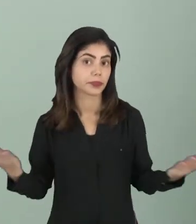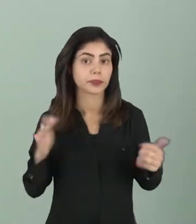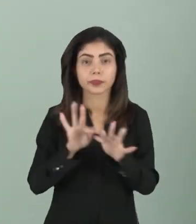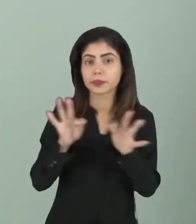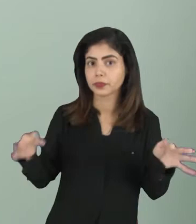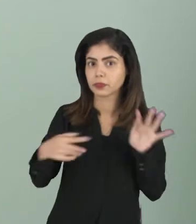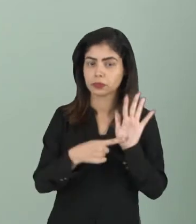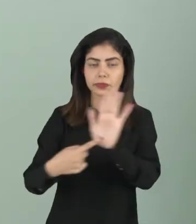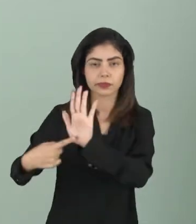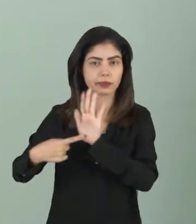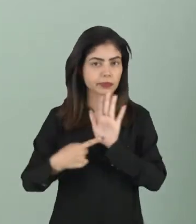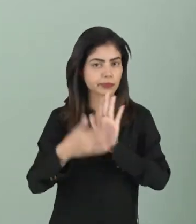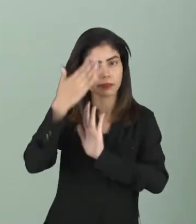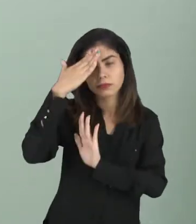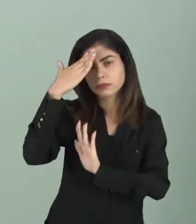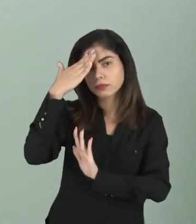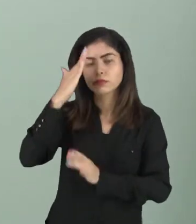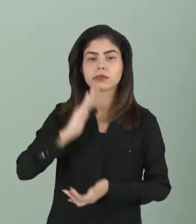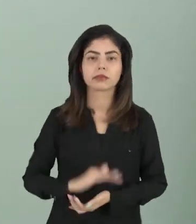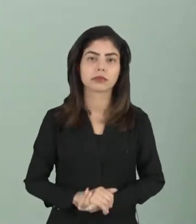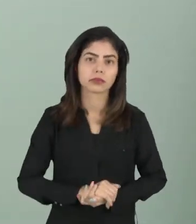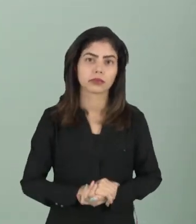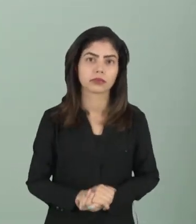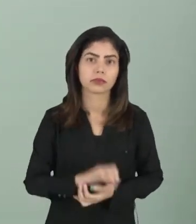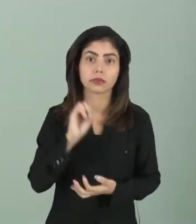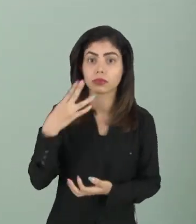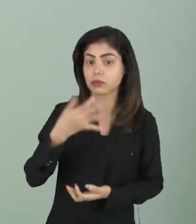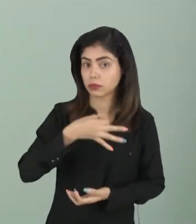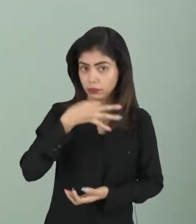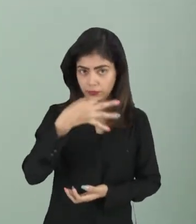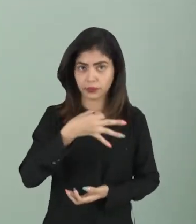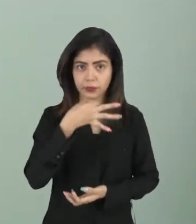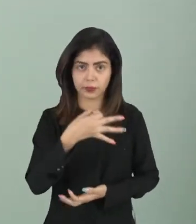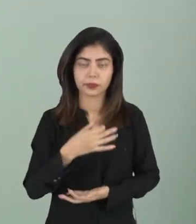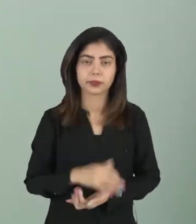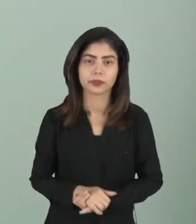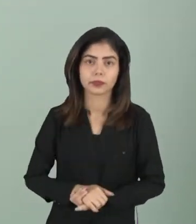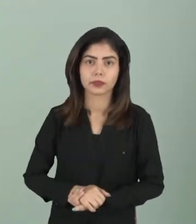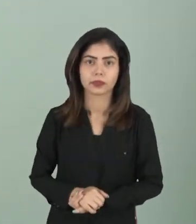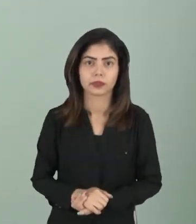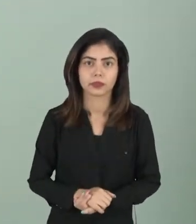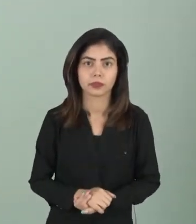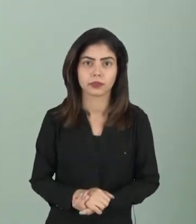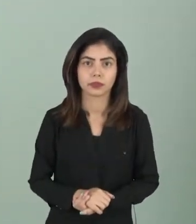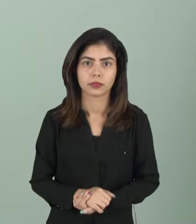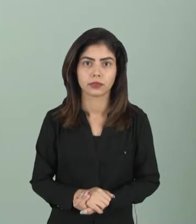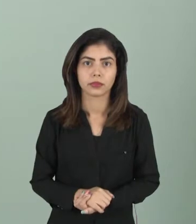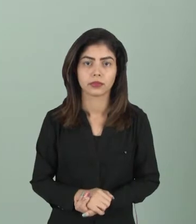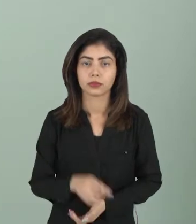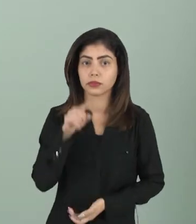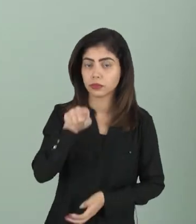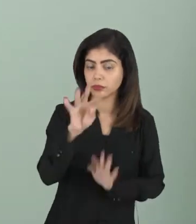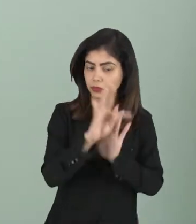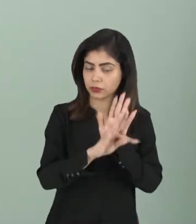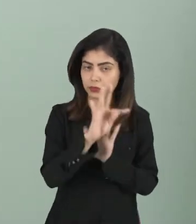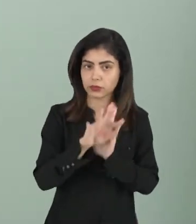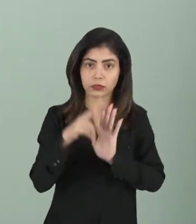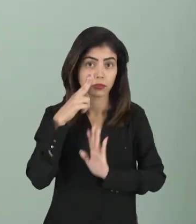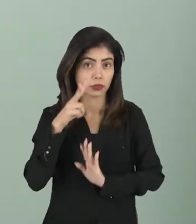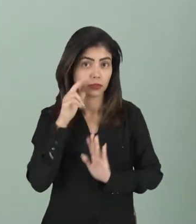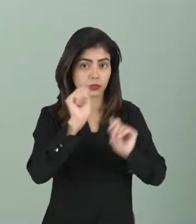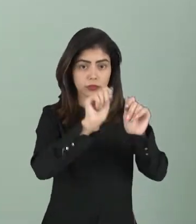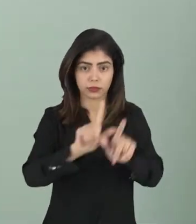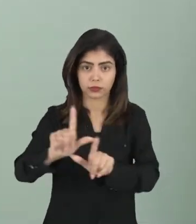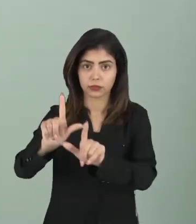frases que revelam entendimento ou opinião, né? neste textinho que vocês